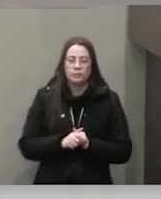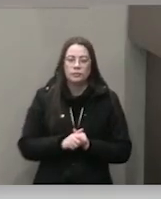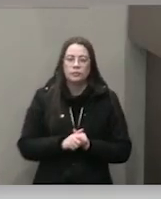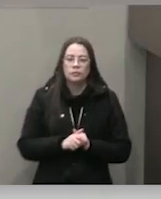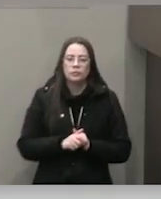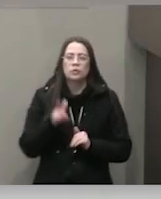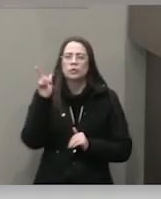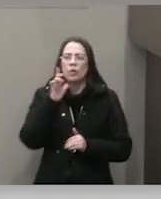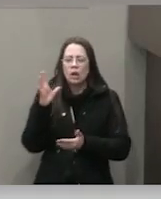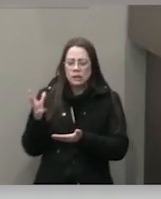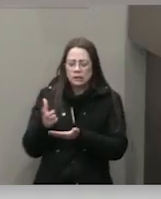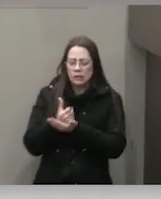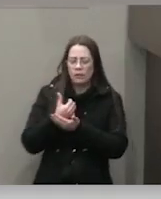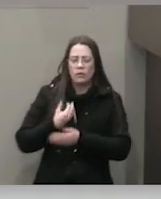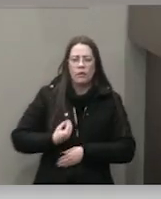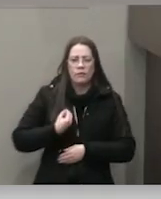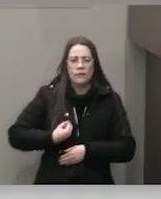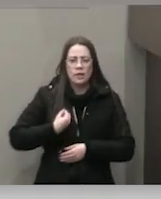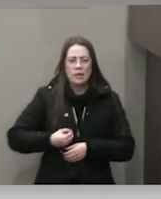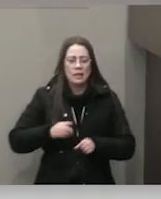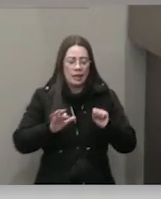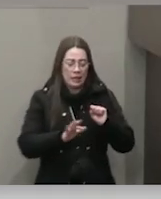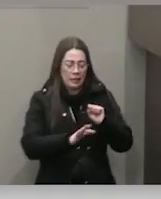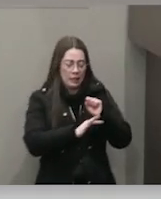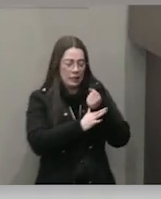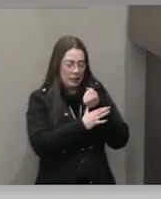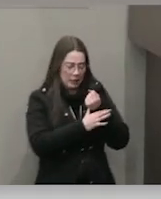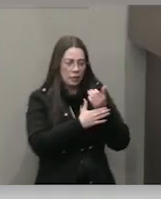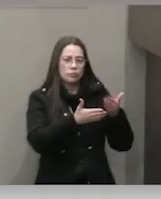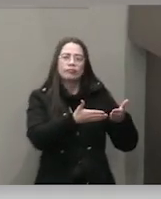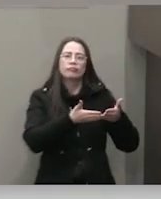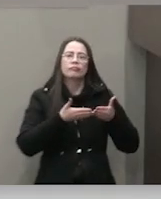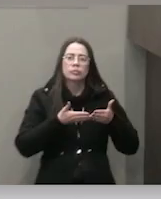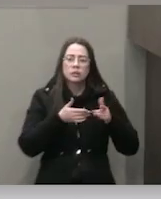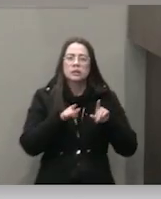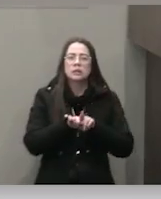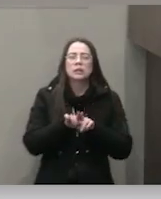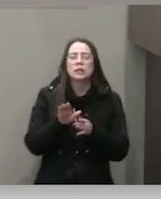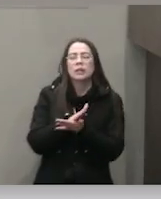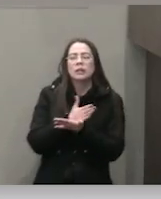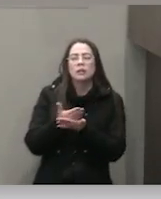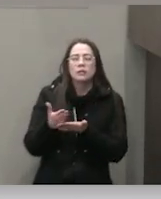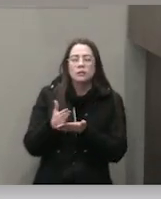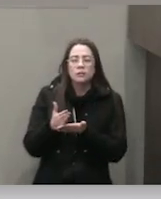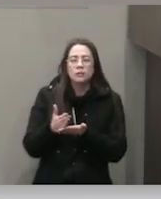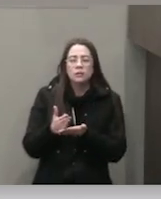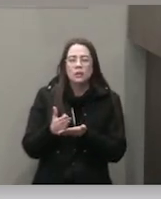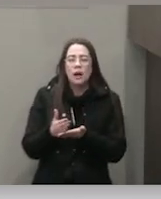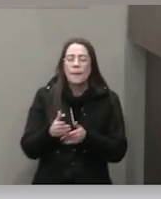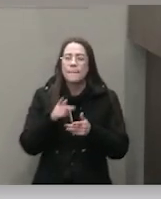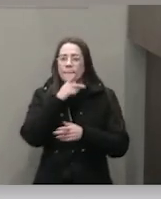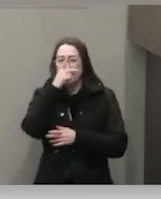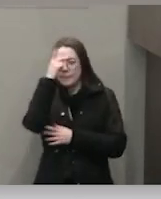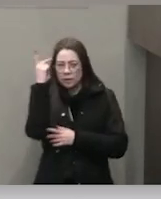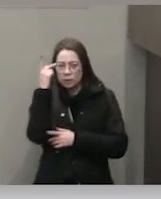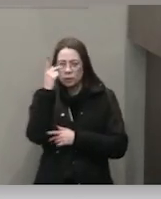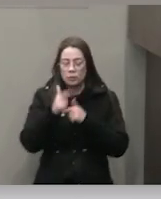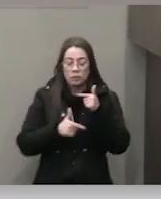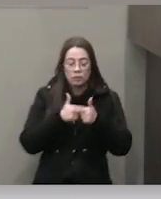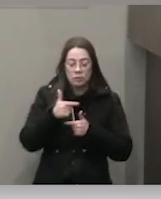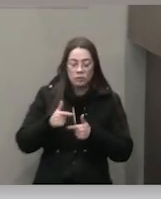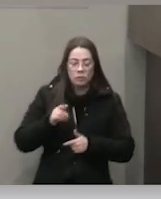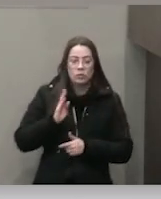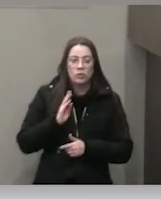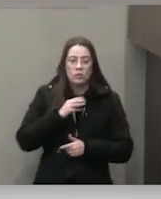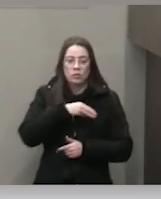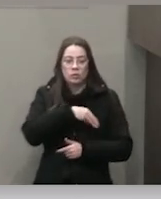em salvar a tua vida, em garantir a segurança, em trazer a ordem pública. E muitas vezes o brigadiano se enrola, coloca a